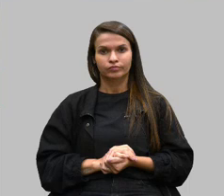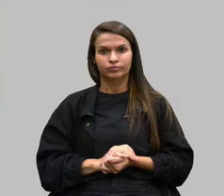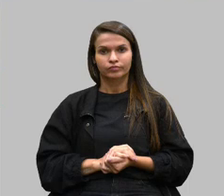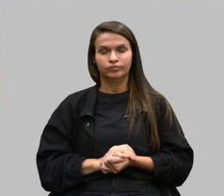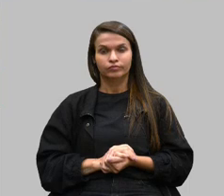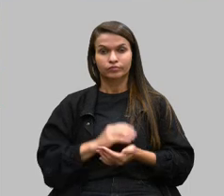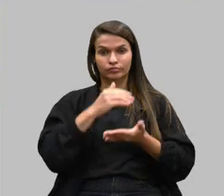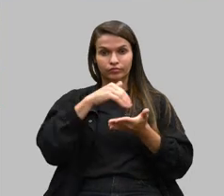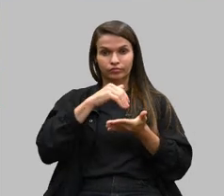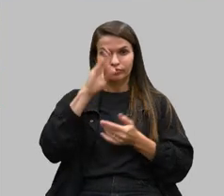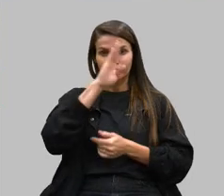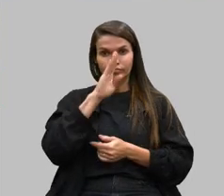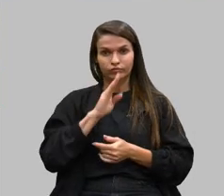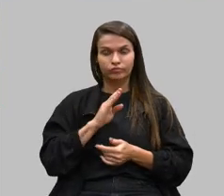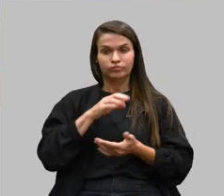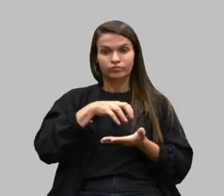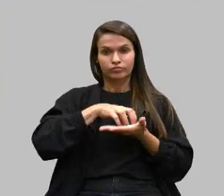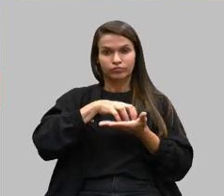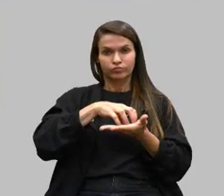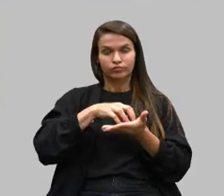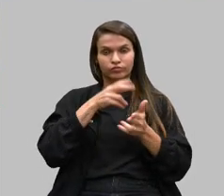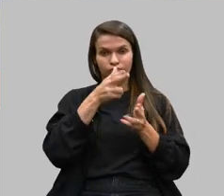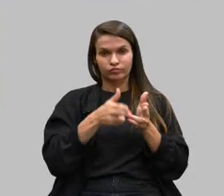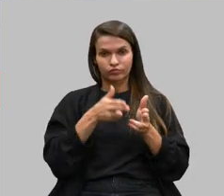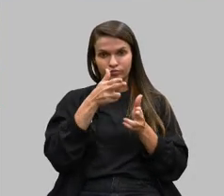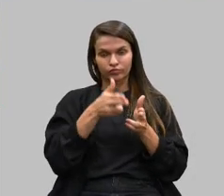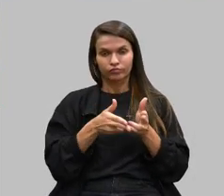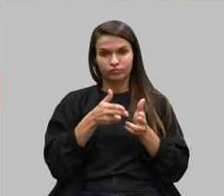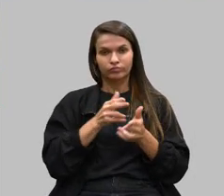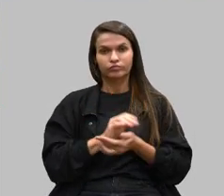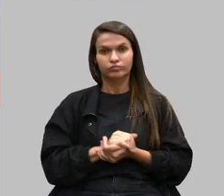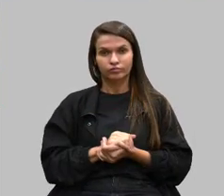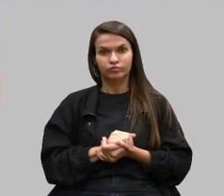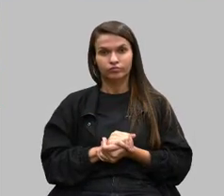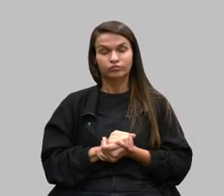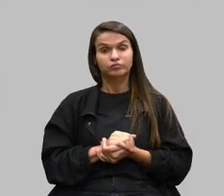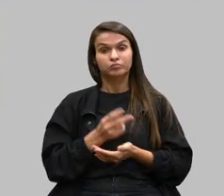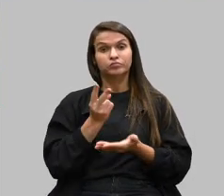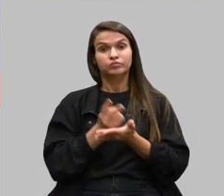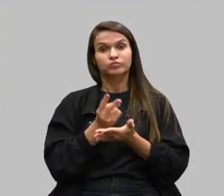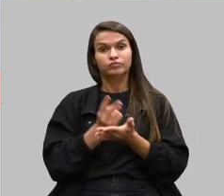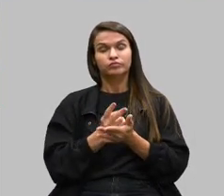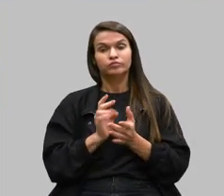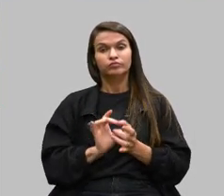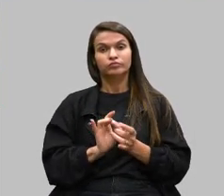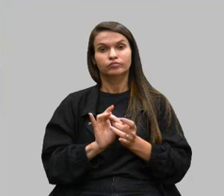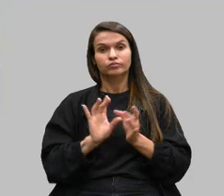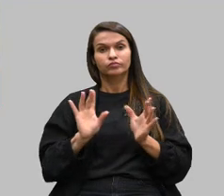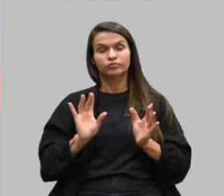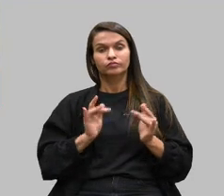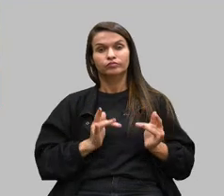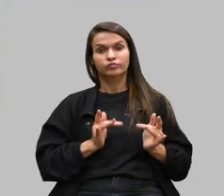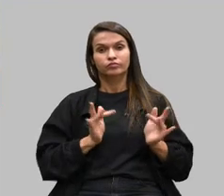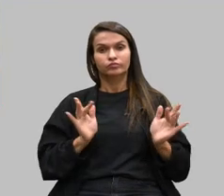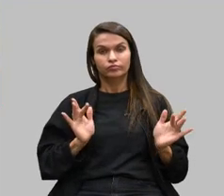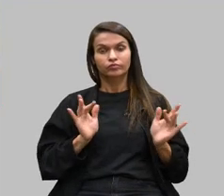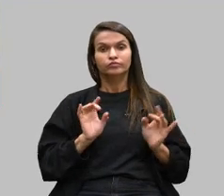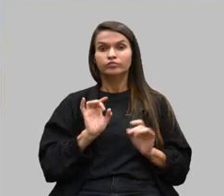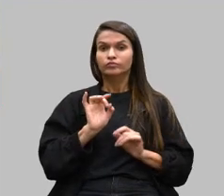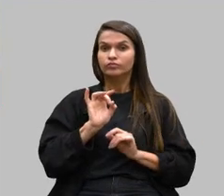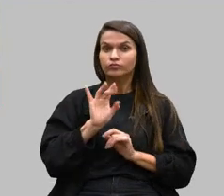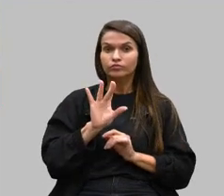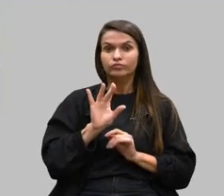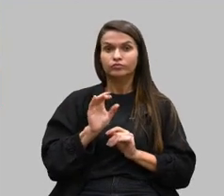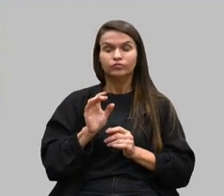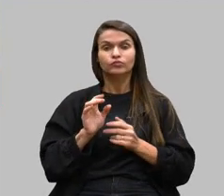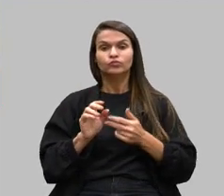secretaria nacional de transporte Ferroviário ela estará sempre à disposição não só do Poder